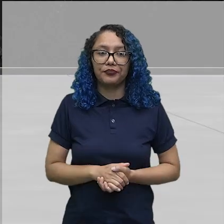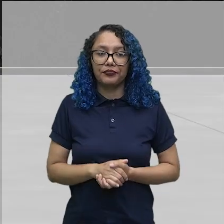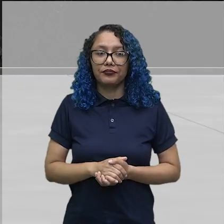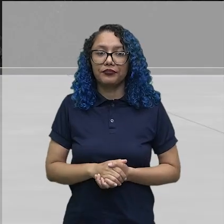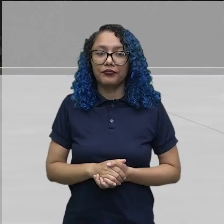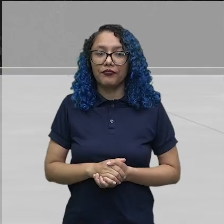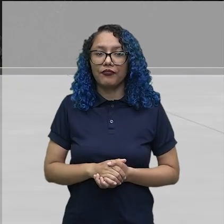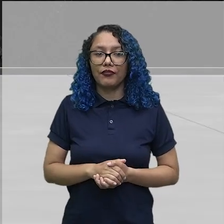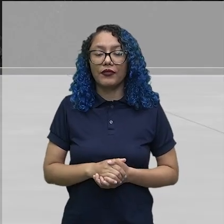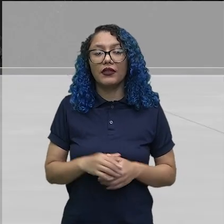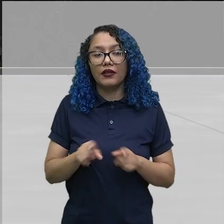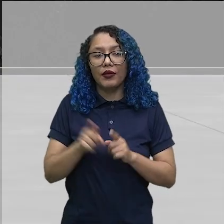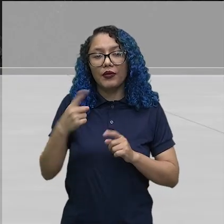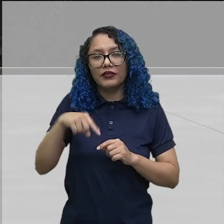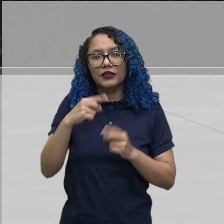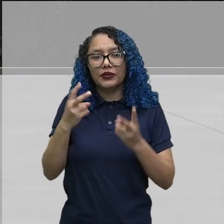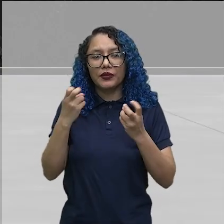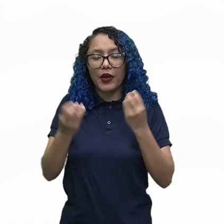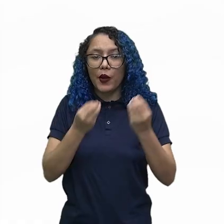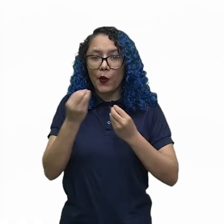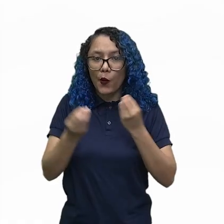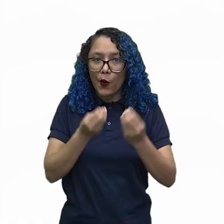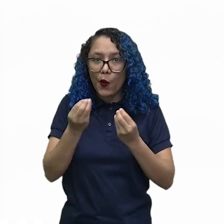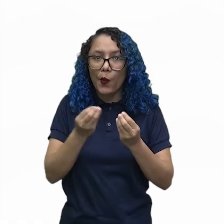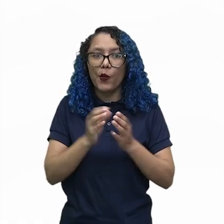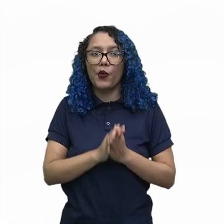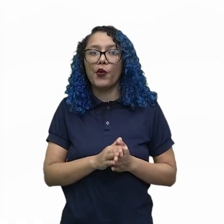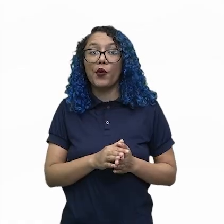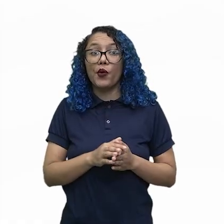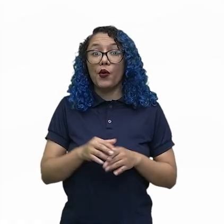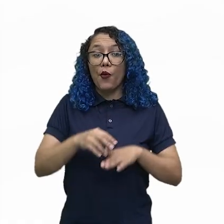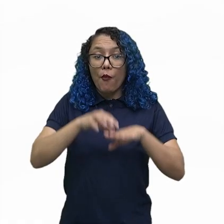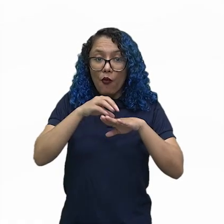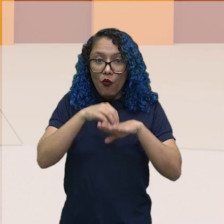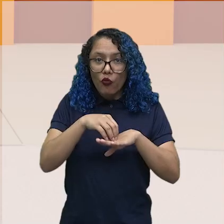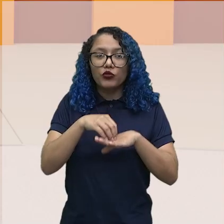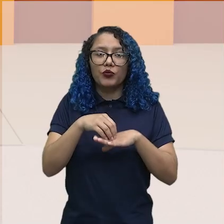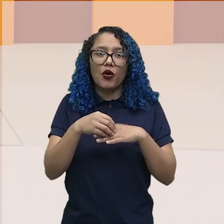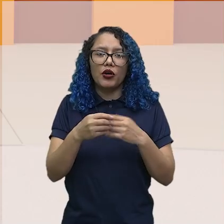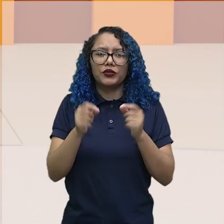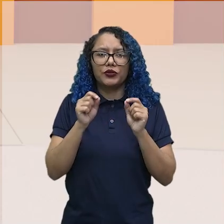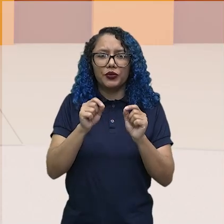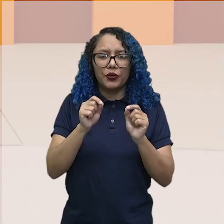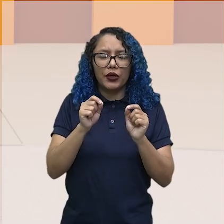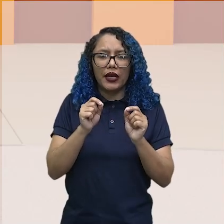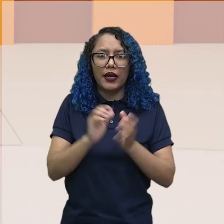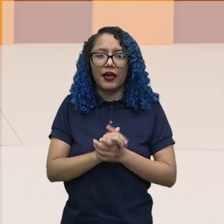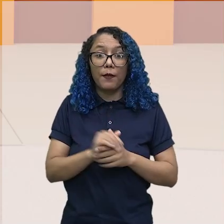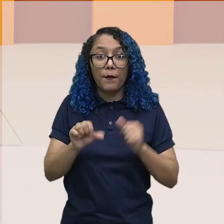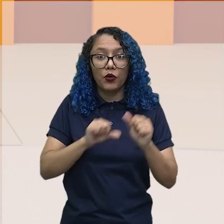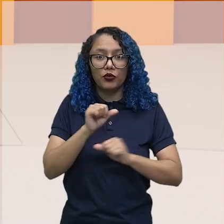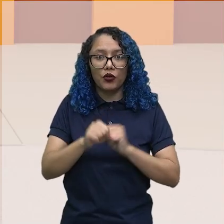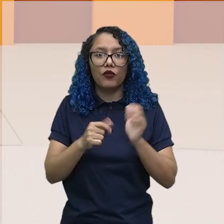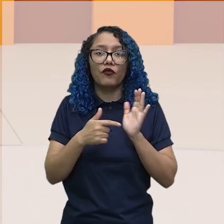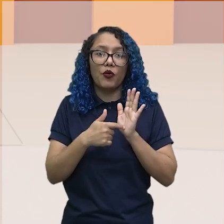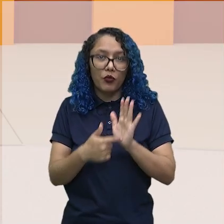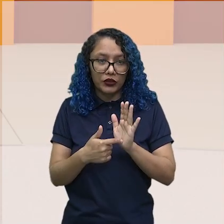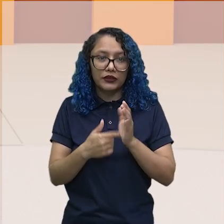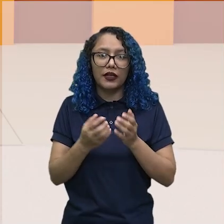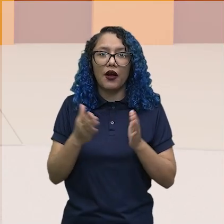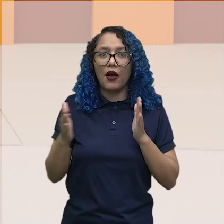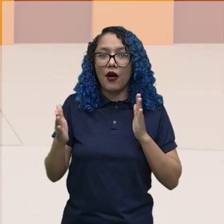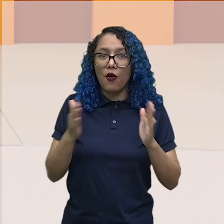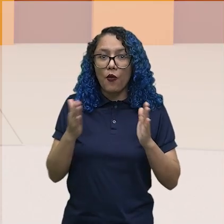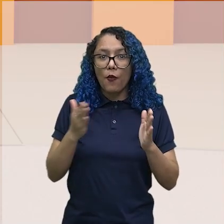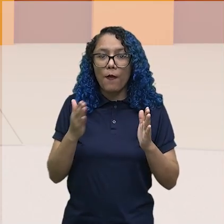eles evoluíram, eu tenho um exemplo aqui do tempo de deslocamento entre Brasil e Portugal, ou Portugal e Brasil, como queiram, tá? Lá